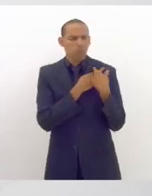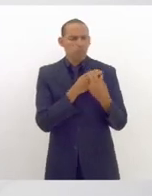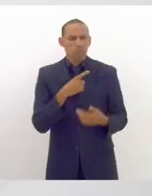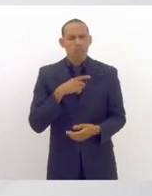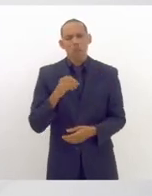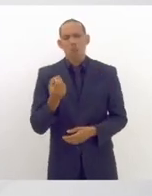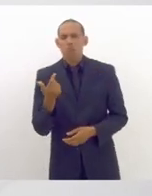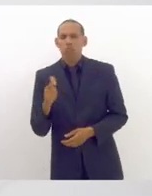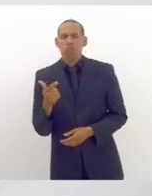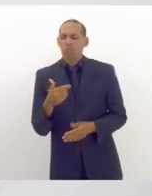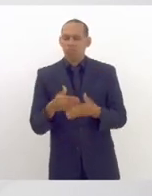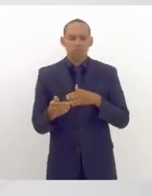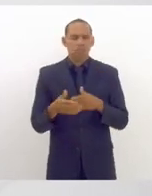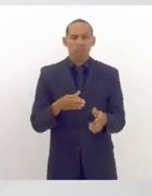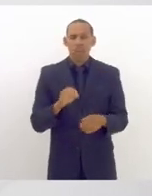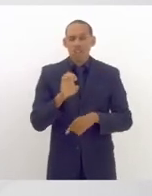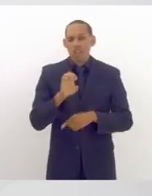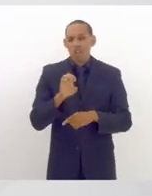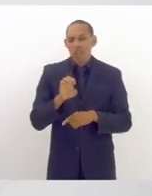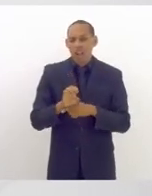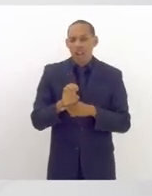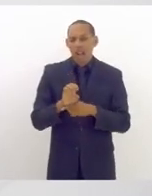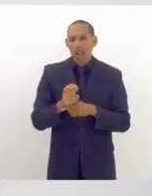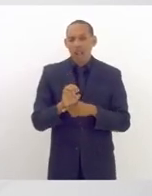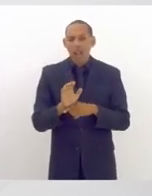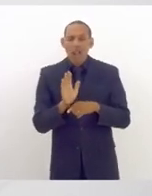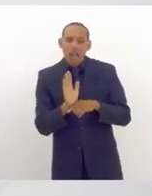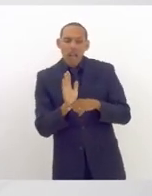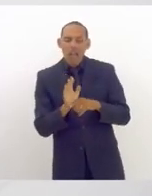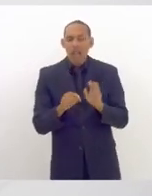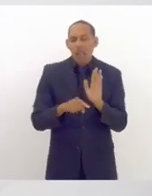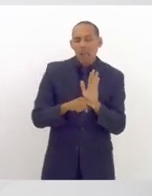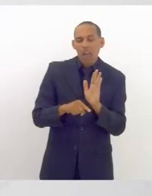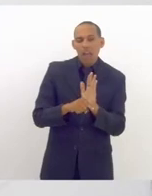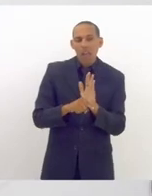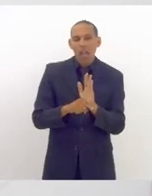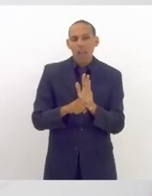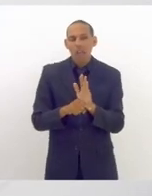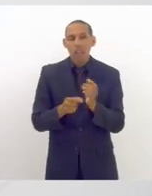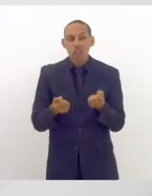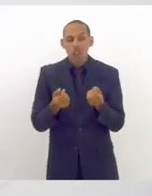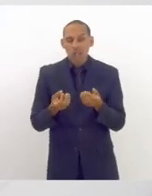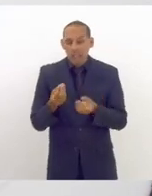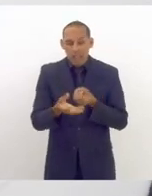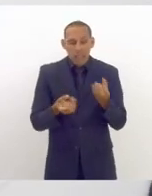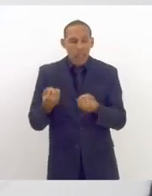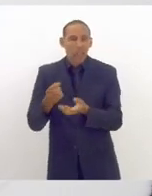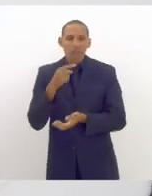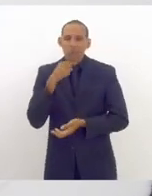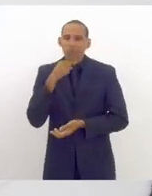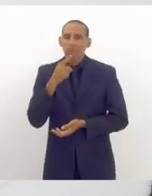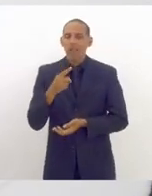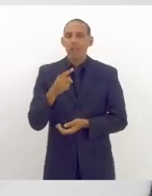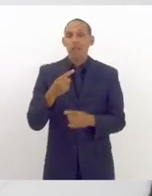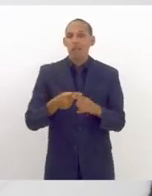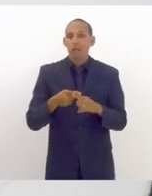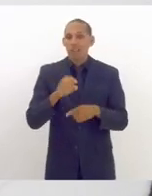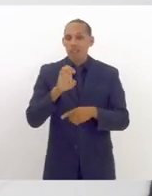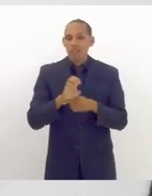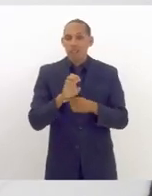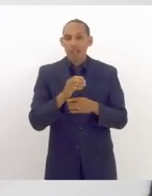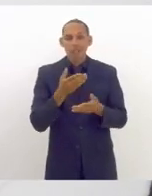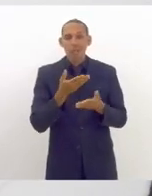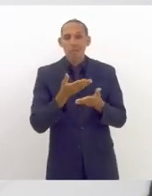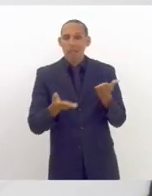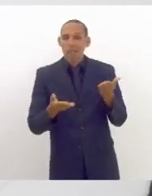não há mais como estado ficar compensando isso com caixa dele porque compensa isso com caixa dele tira de outros